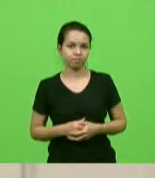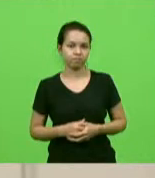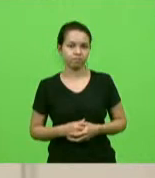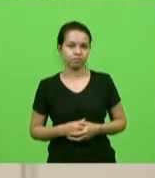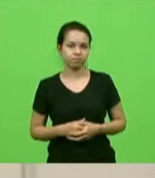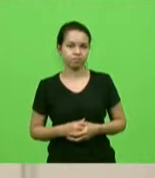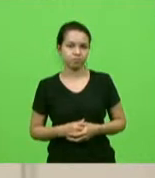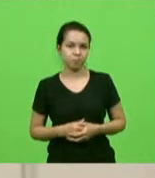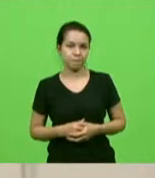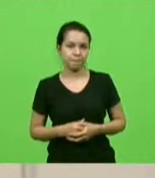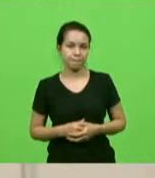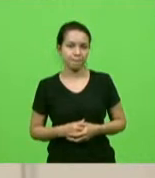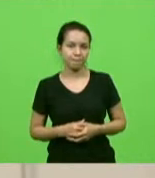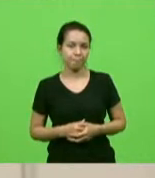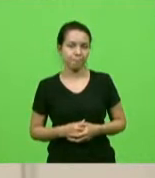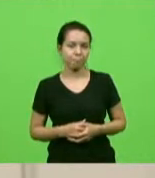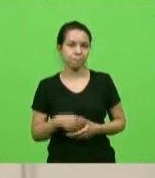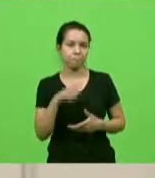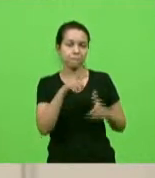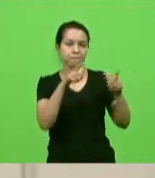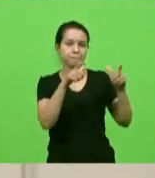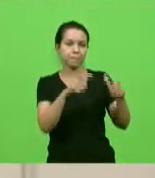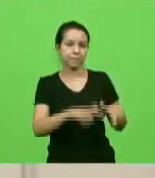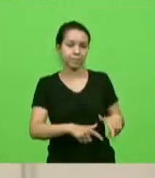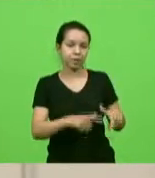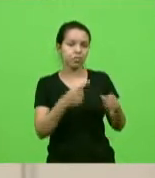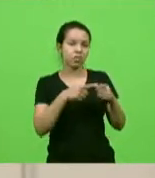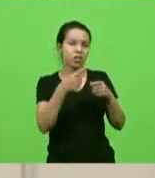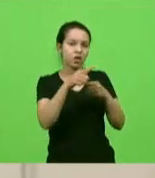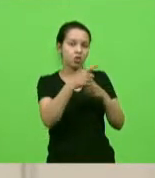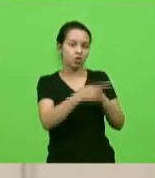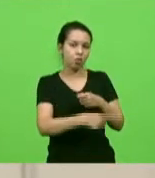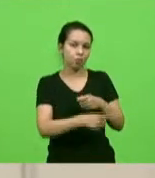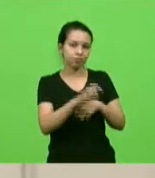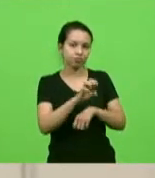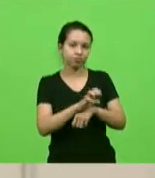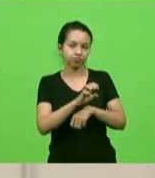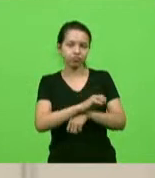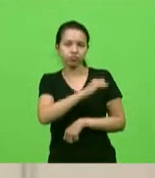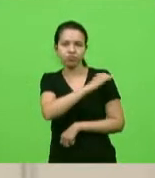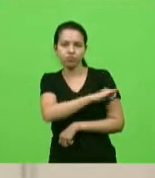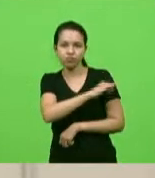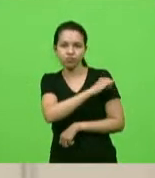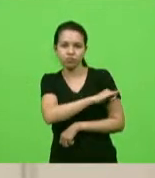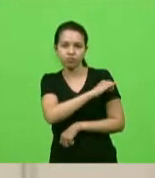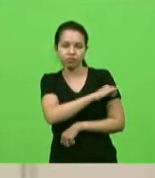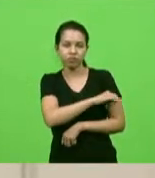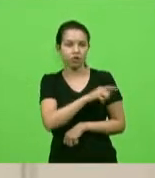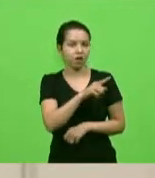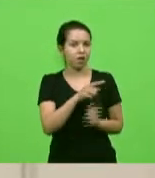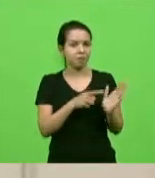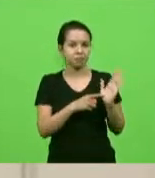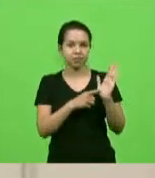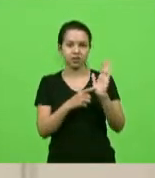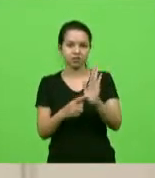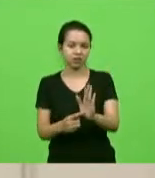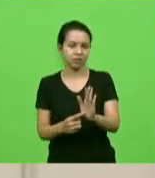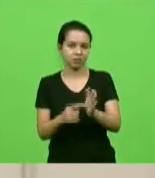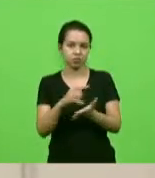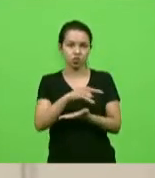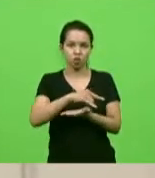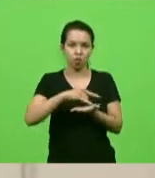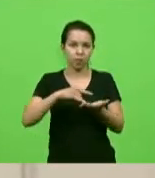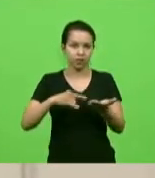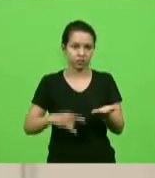Eireli, sediada no interior do Estado do Rio de Janeiro, a qual sequer apresentara a